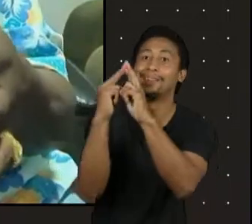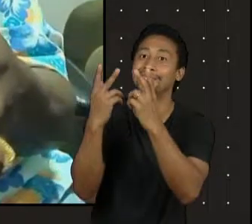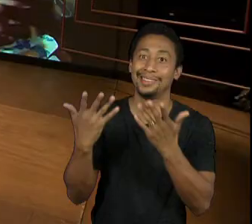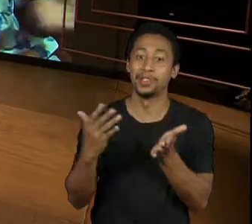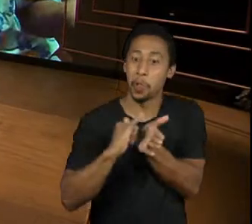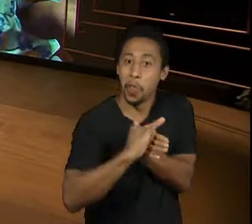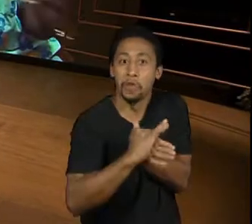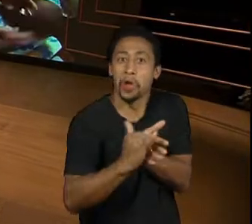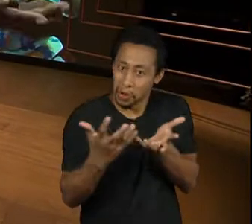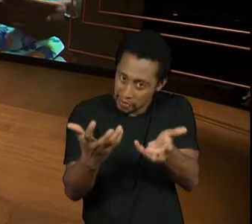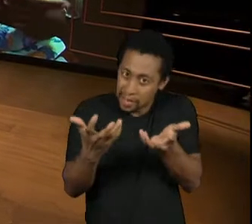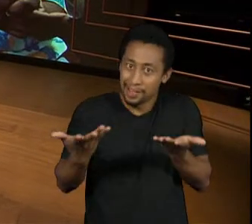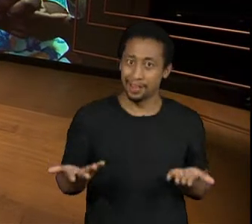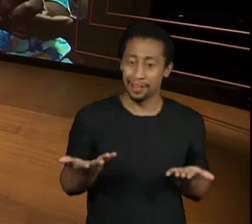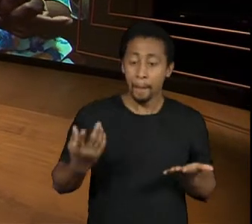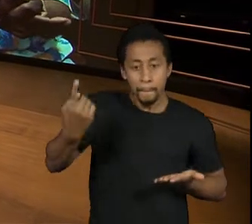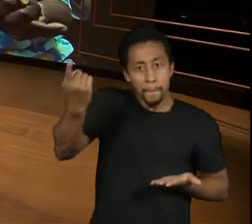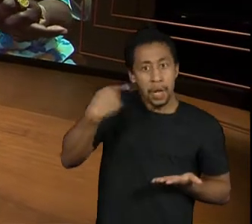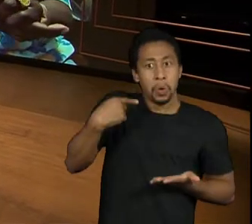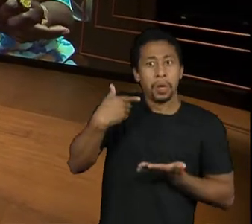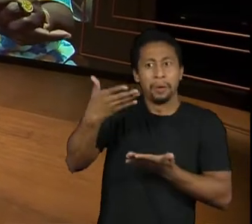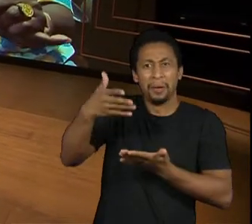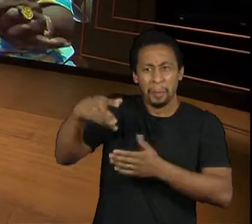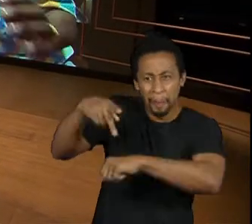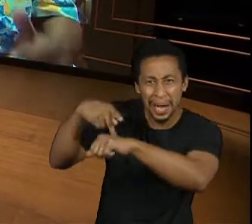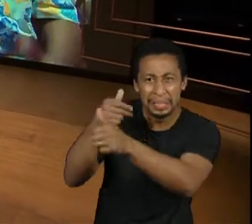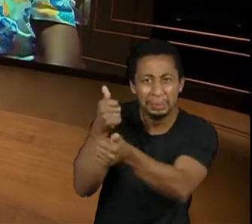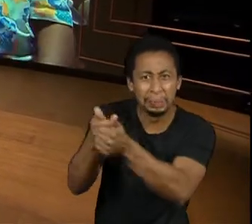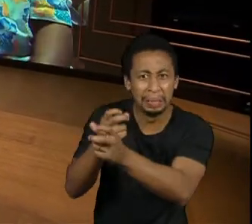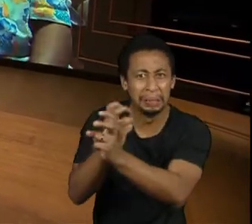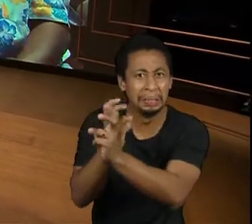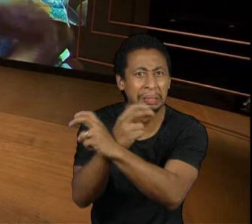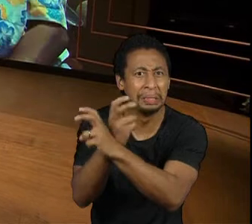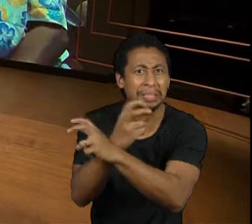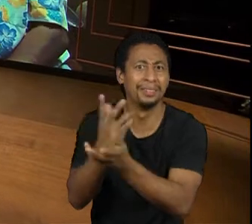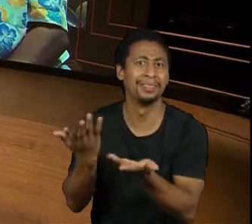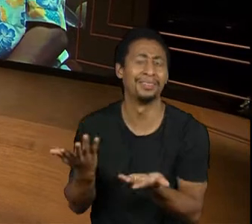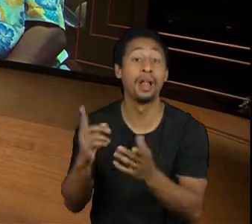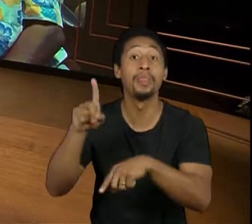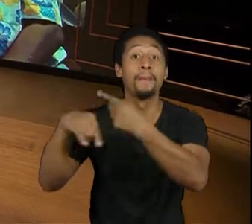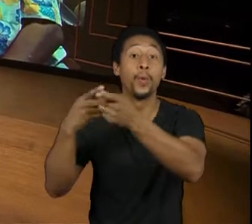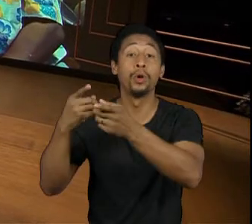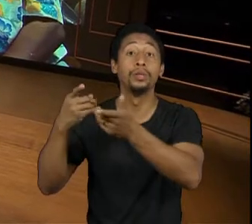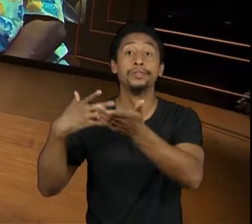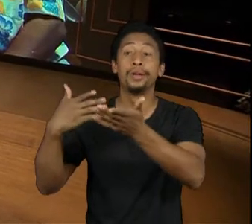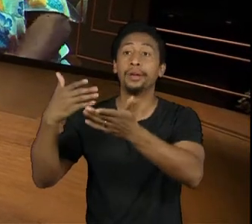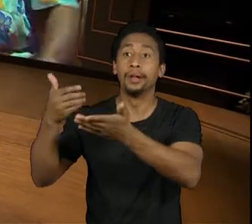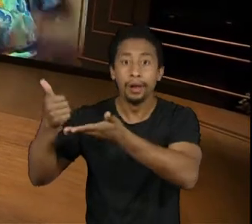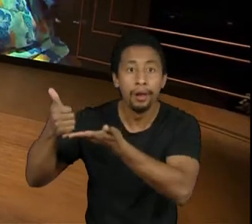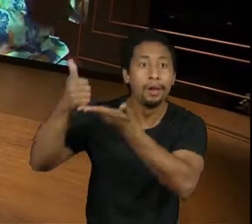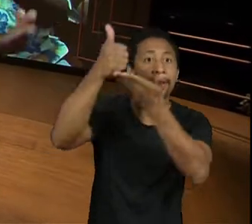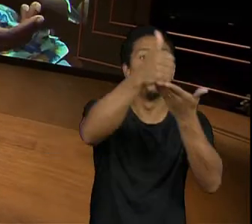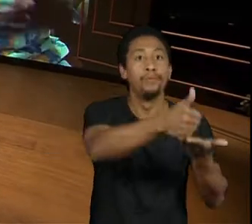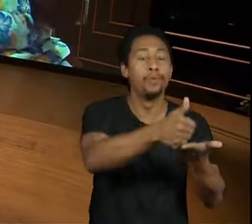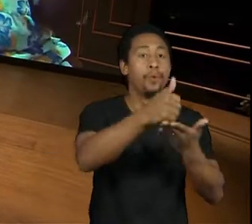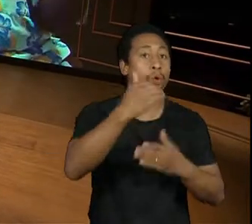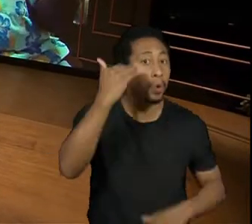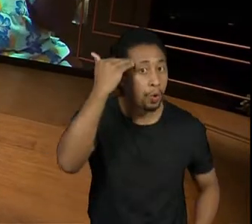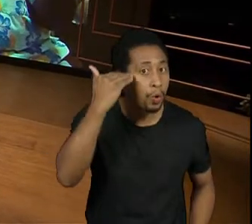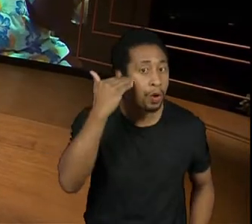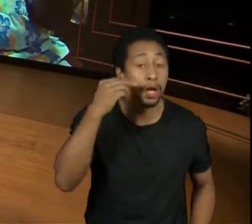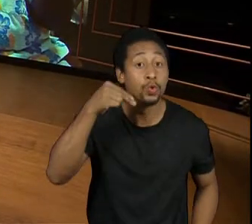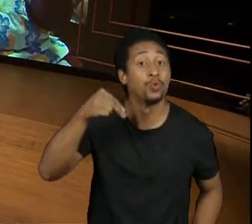mandam para a Tchecoslováquia, pô. Eu fui parar na Coreia do Norte uma vez. Caramba! Porque o